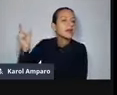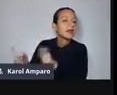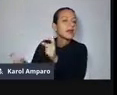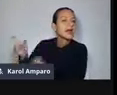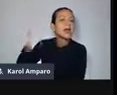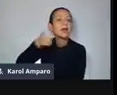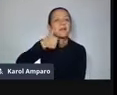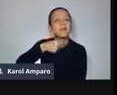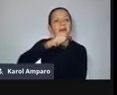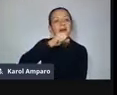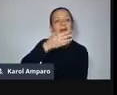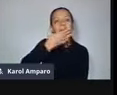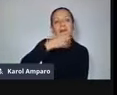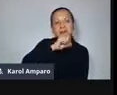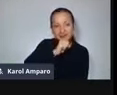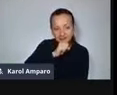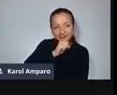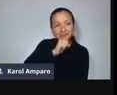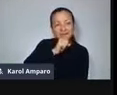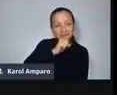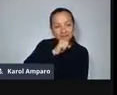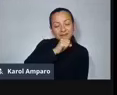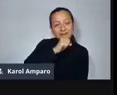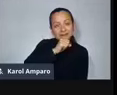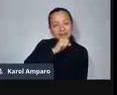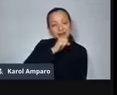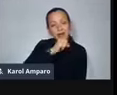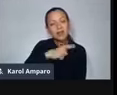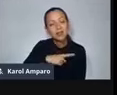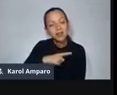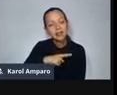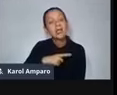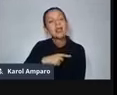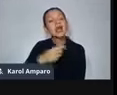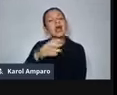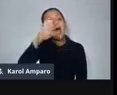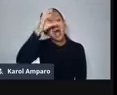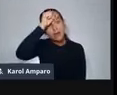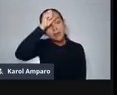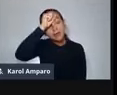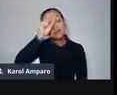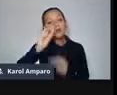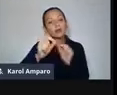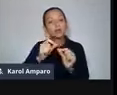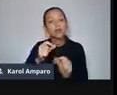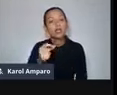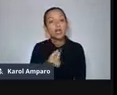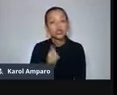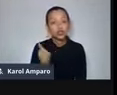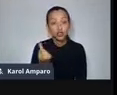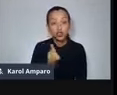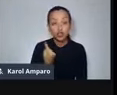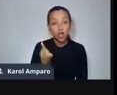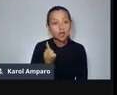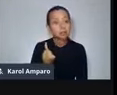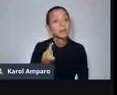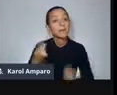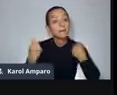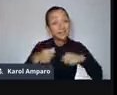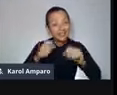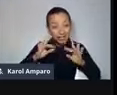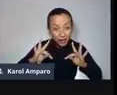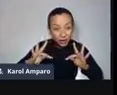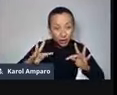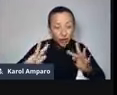esses ensinamentos, tá? Todos juntos somos um, e aprenda que você é um no seu caminho de vida e